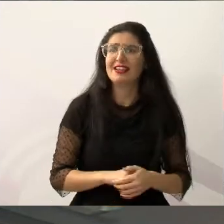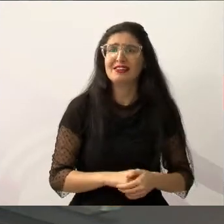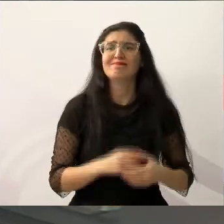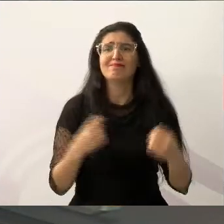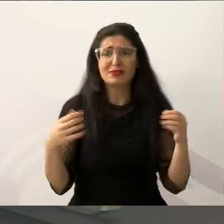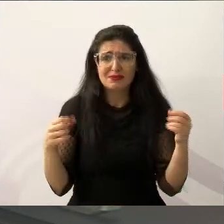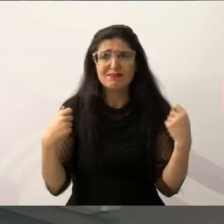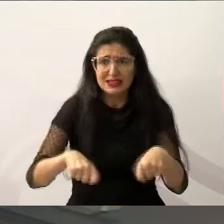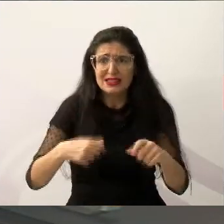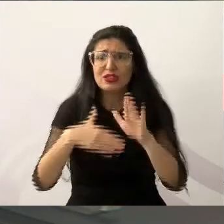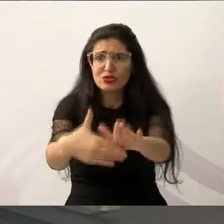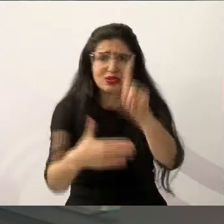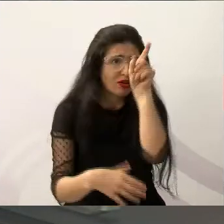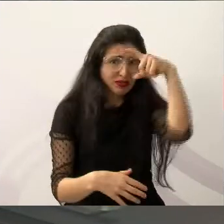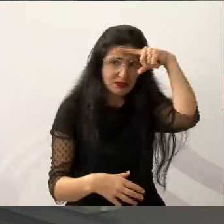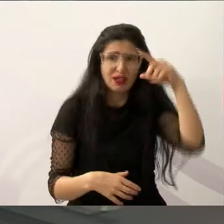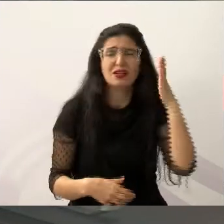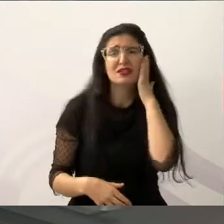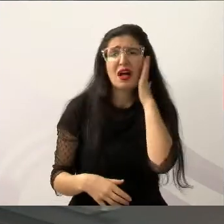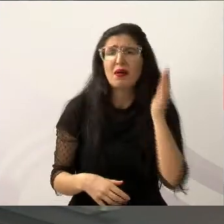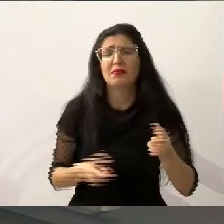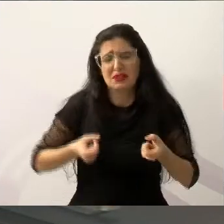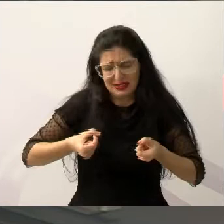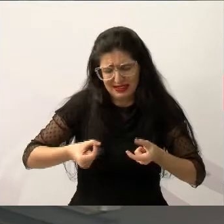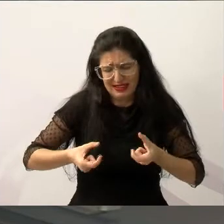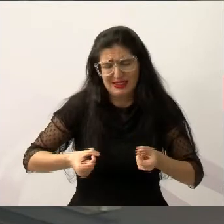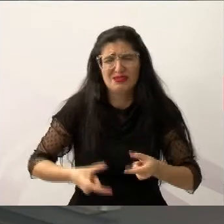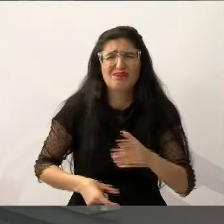muitas das vezes estão no último estágio do câncer.